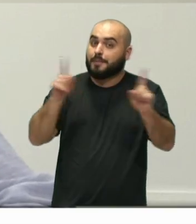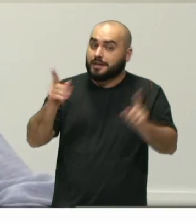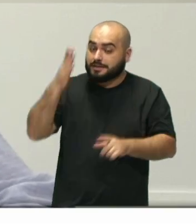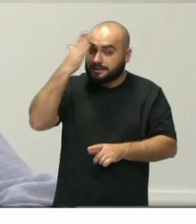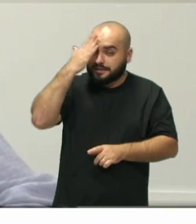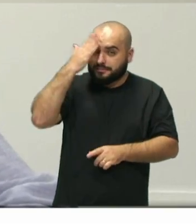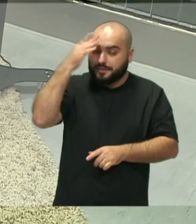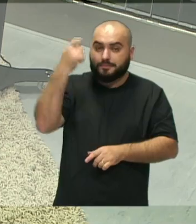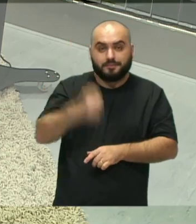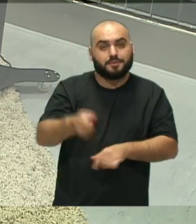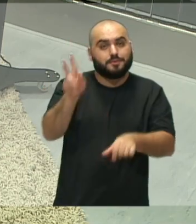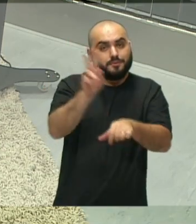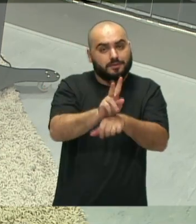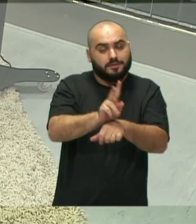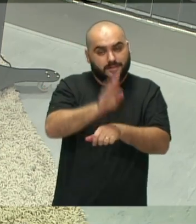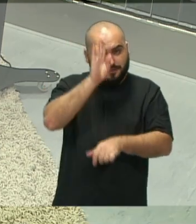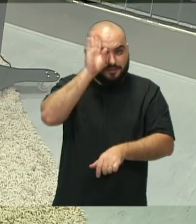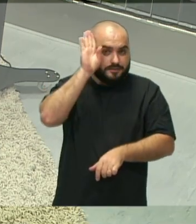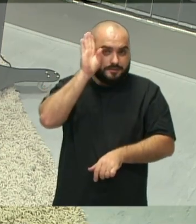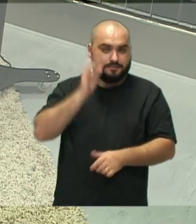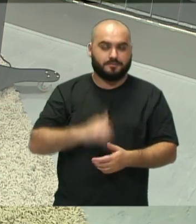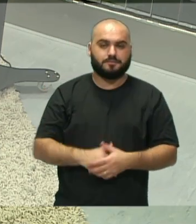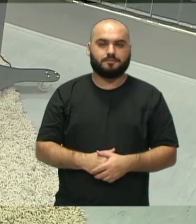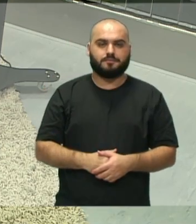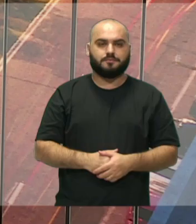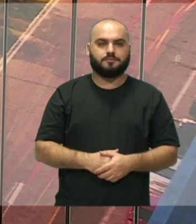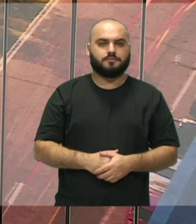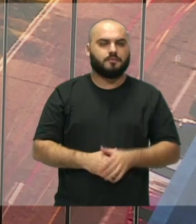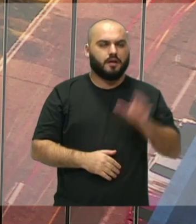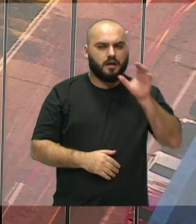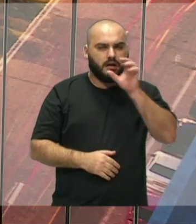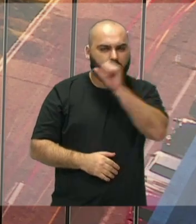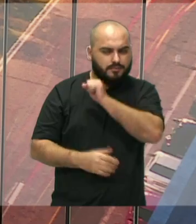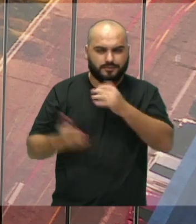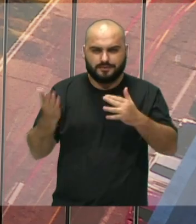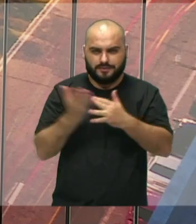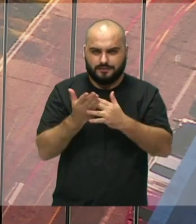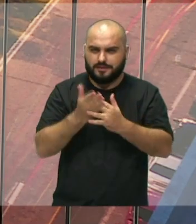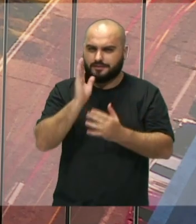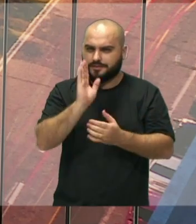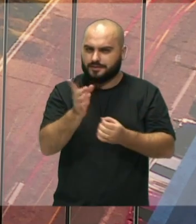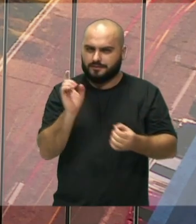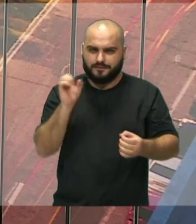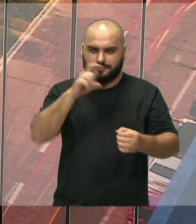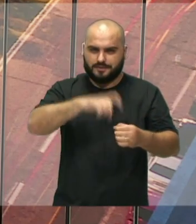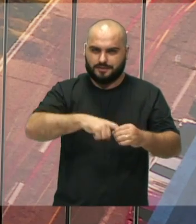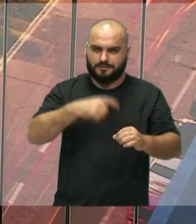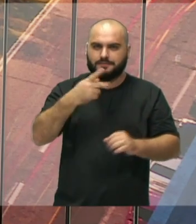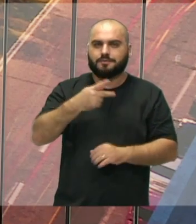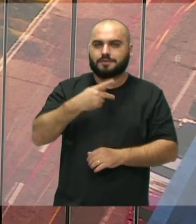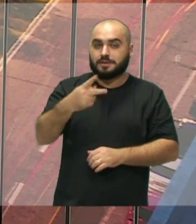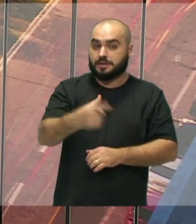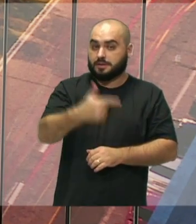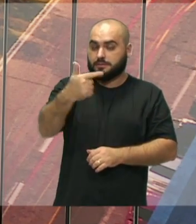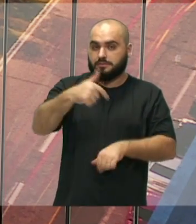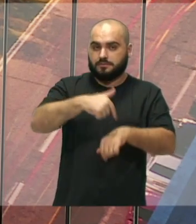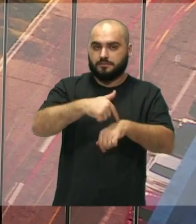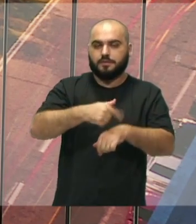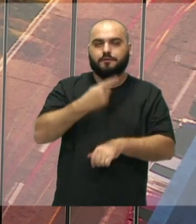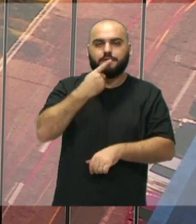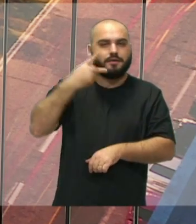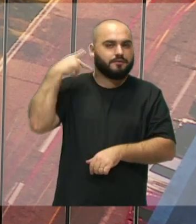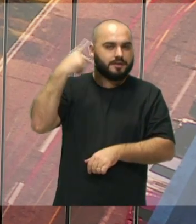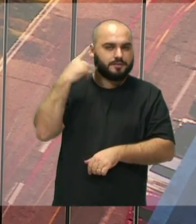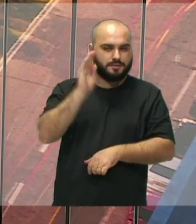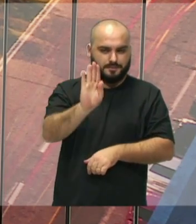à questão do cuidado com os acadêmicos. Vamos fazer um rápido intervalo, já já voltamos com o segundo bloco do Fala